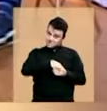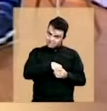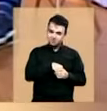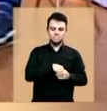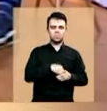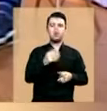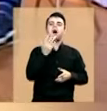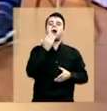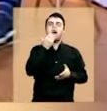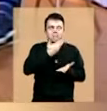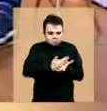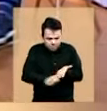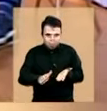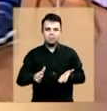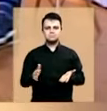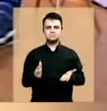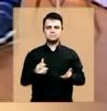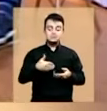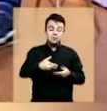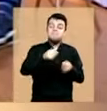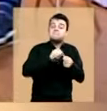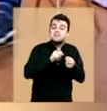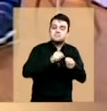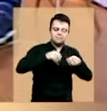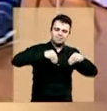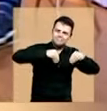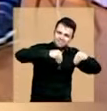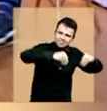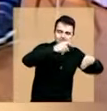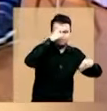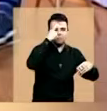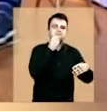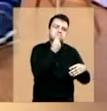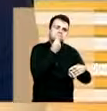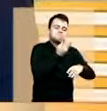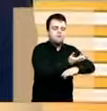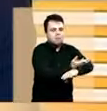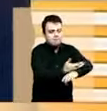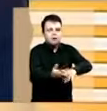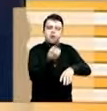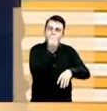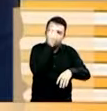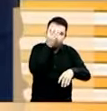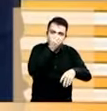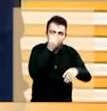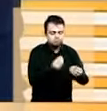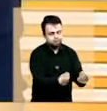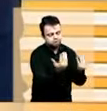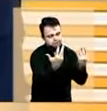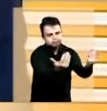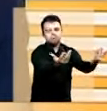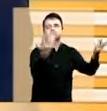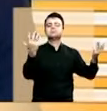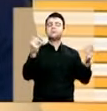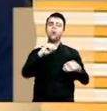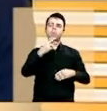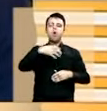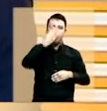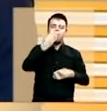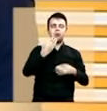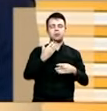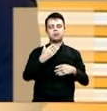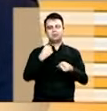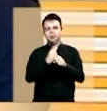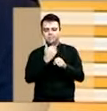casa. E por que eu vou fazer essa compostagem? Porque se eu quero ter um jardim, se eu quero ter uma horta, se eu quero ter um alimento orgânico ali na minha casa, é